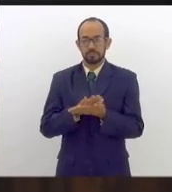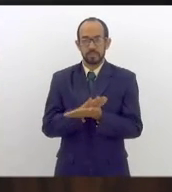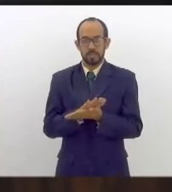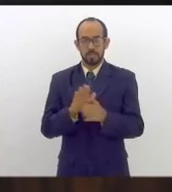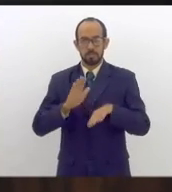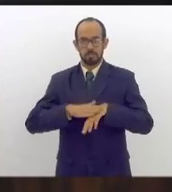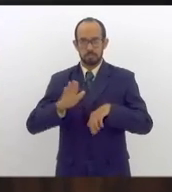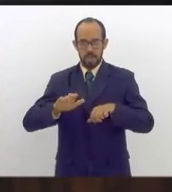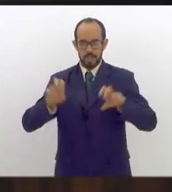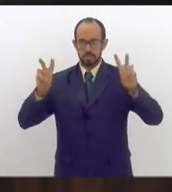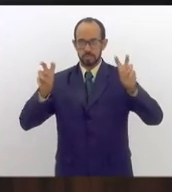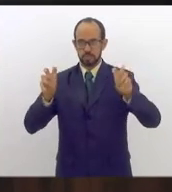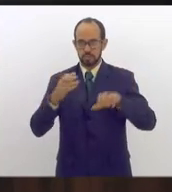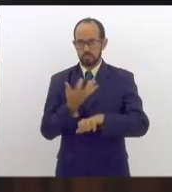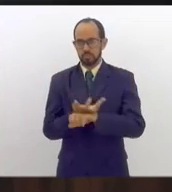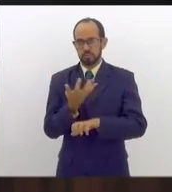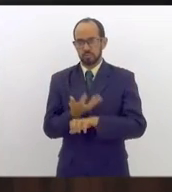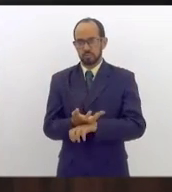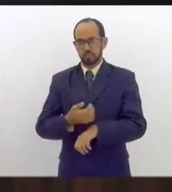tratar na primeira sessão,